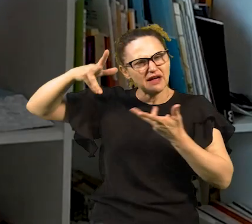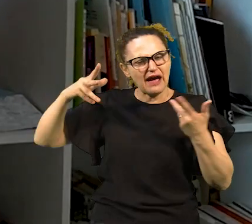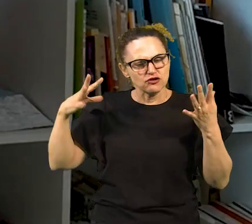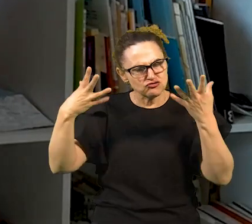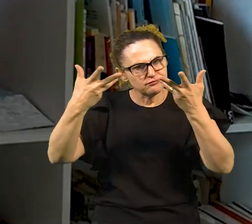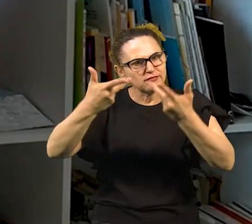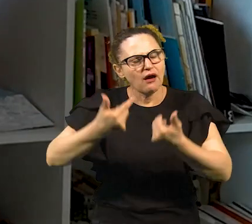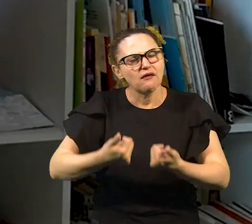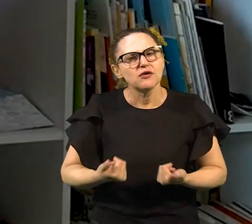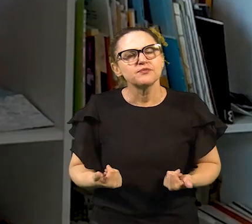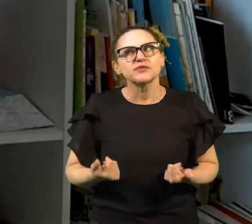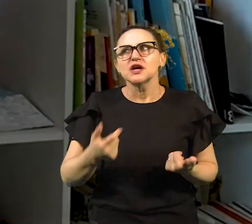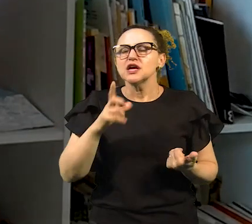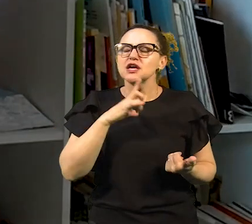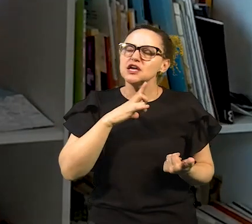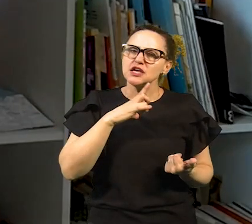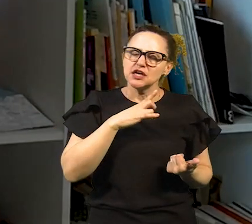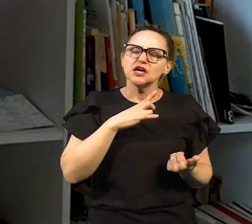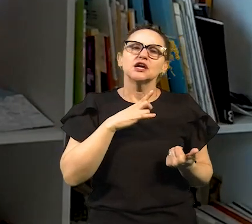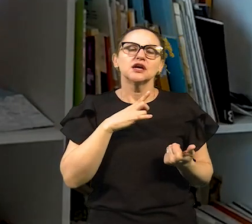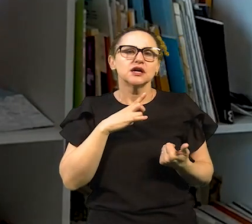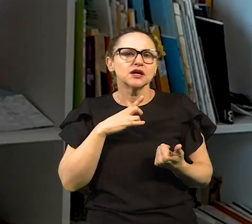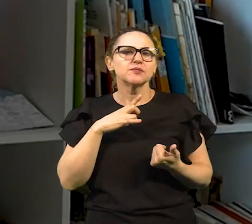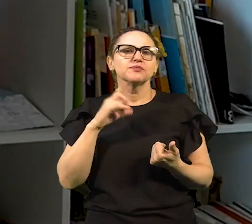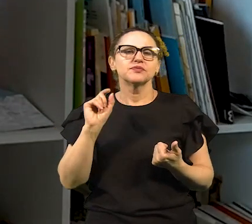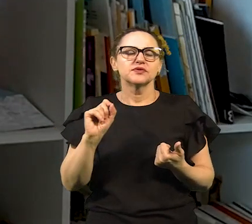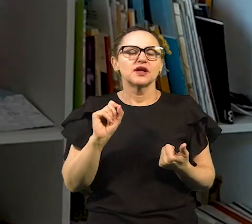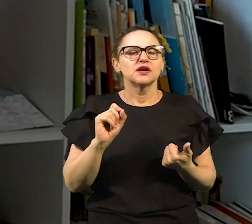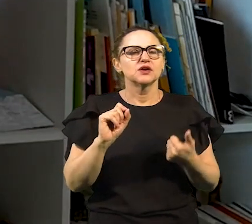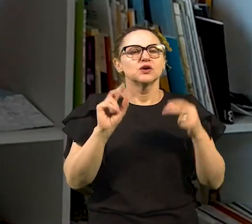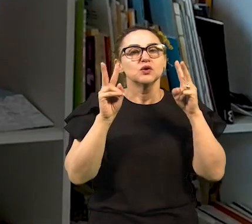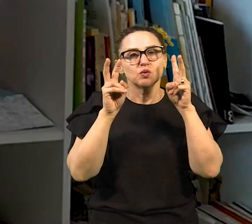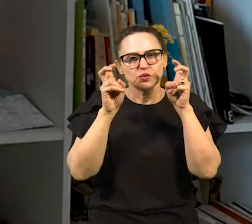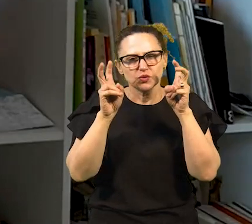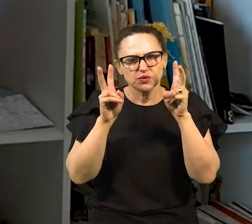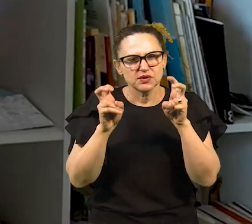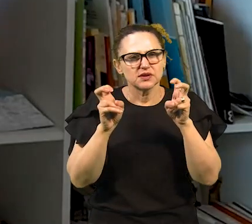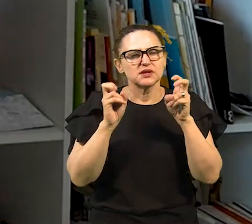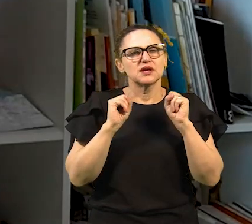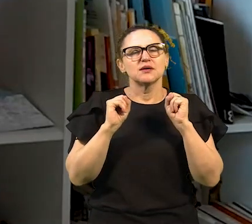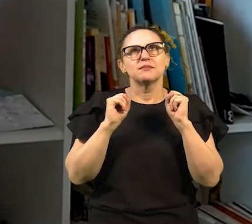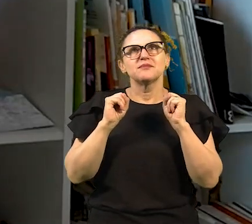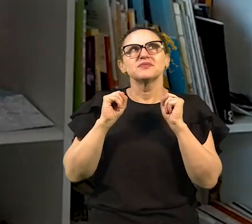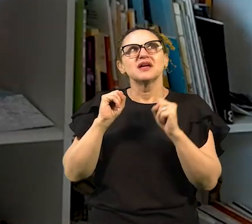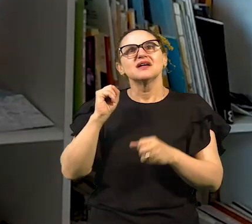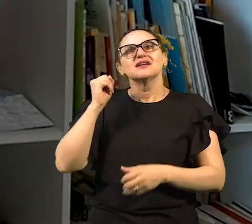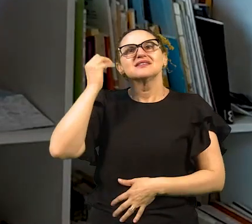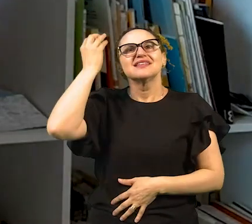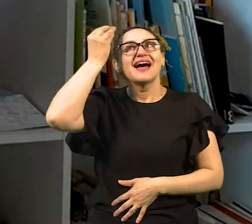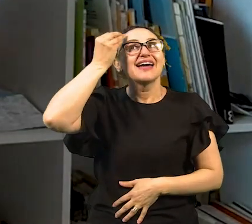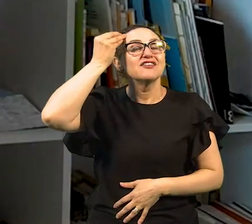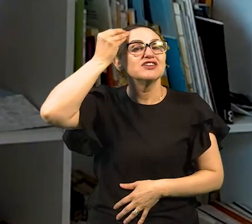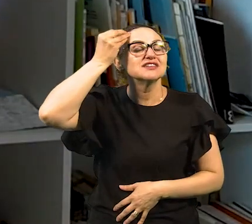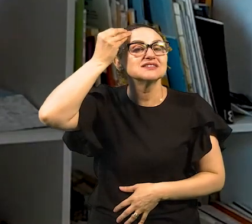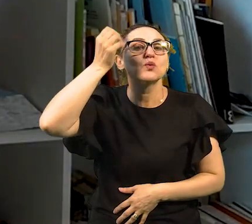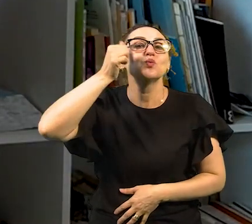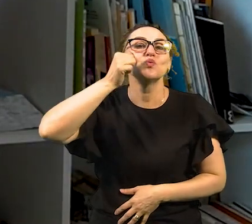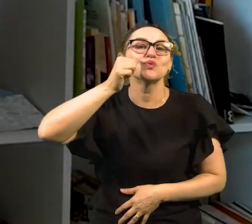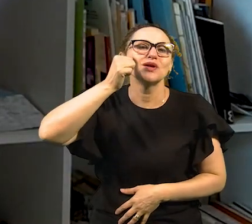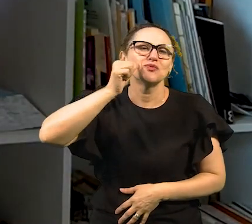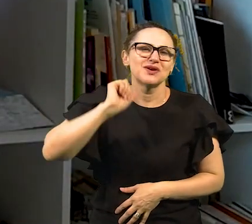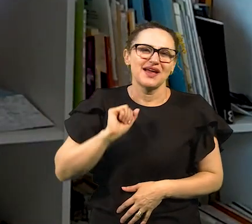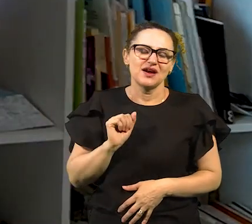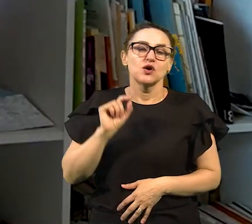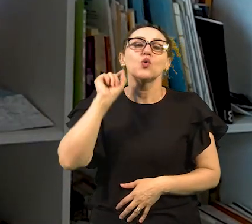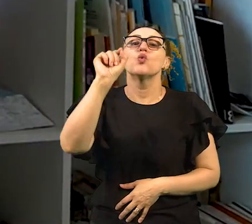mas ela tem um poema que eu acho muito bonito, que já vai trazer para a literatura essa reflexão do que é ser mulher, né? O poema exatamente se chama